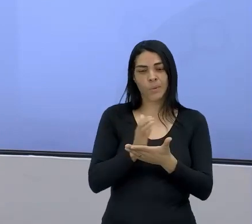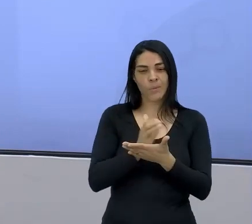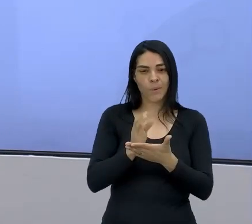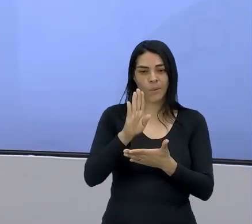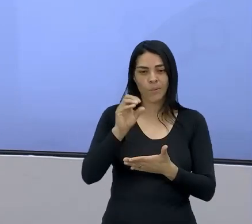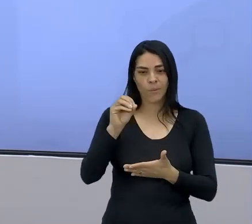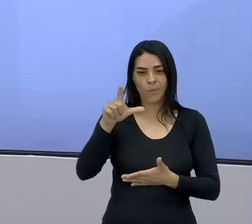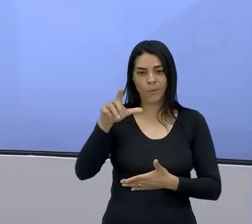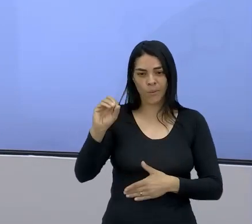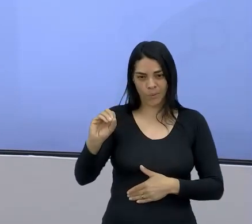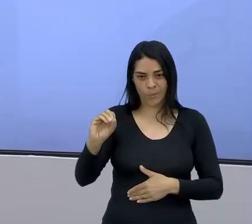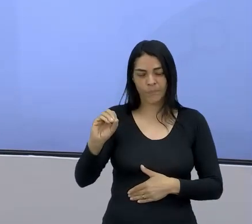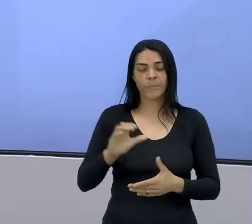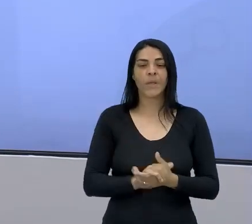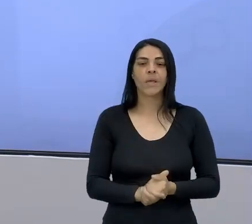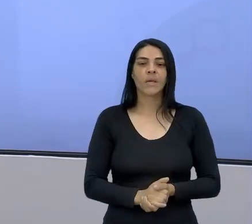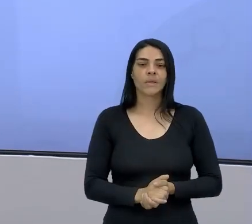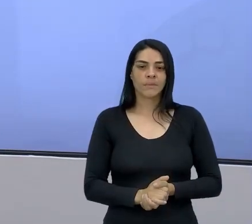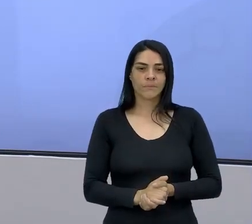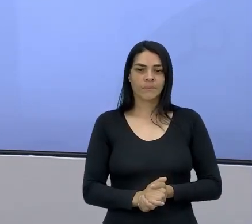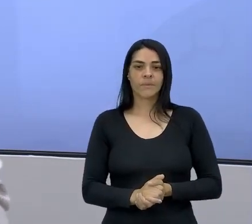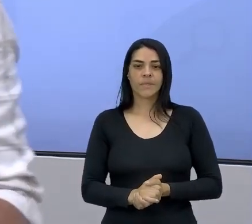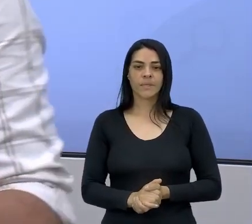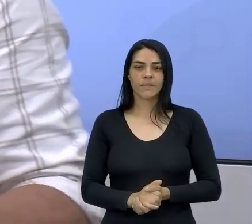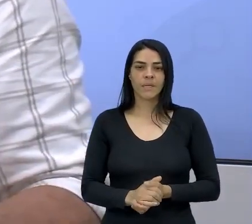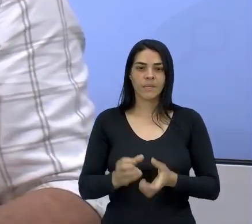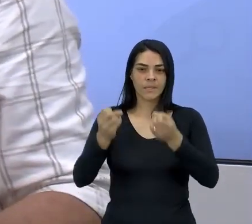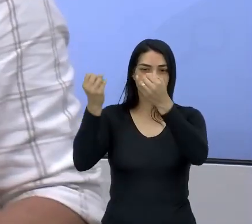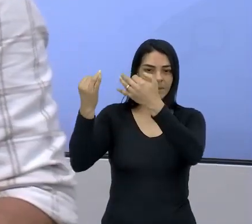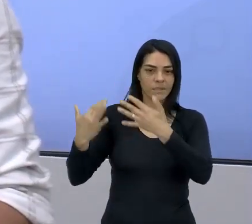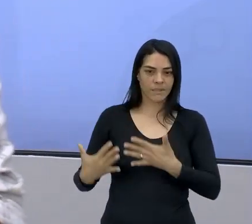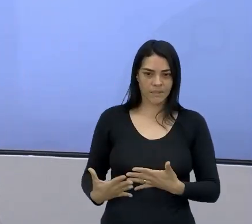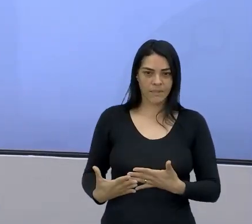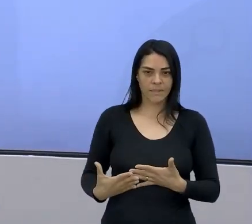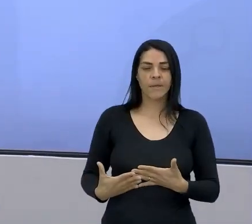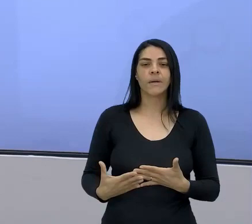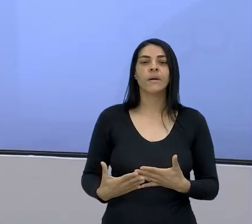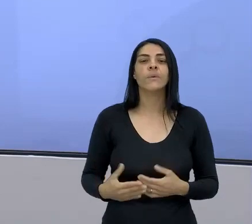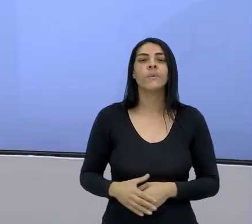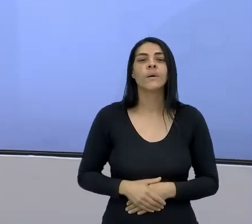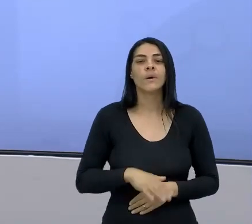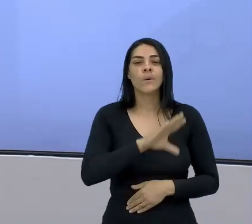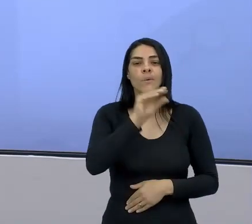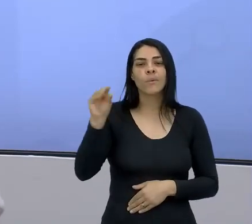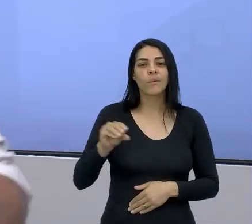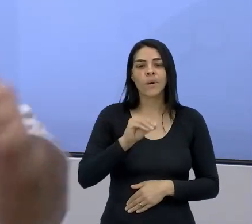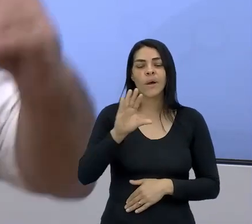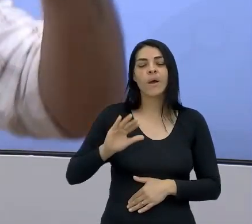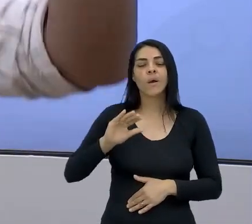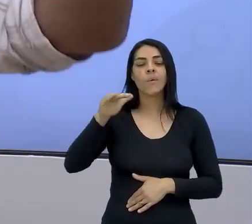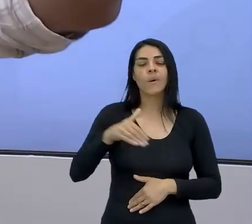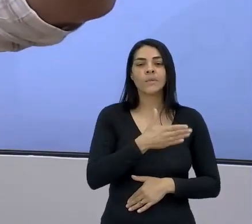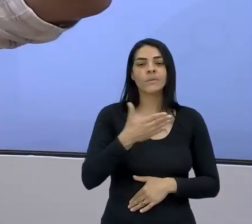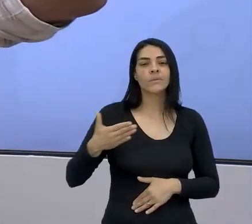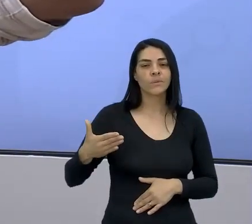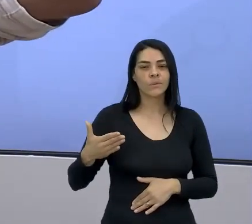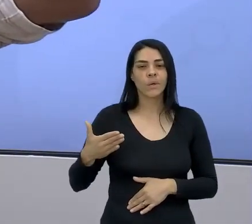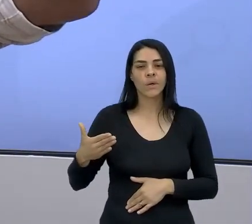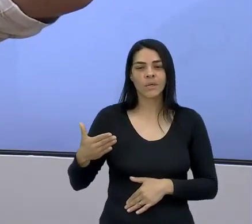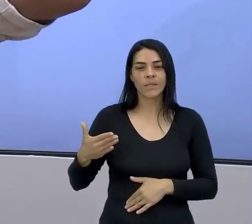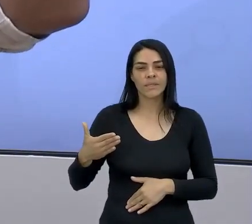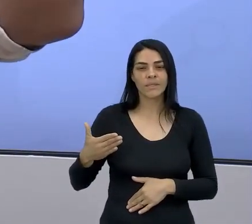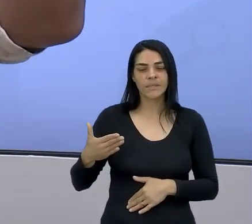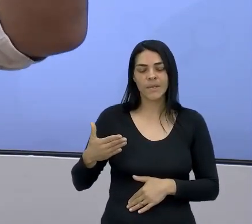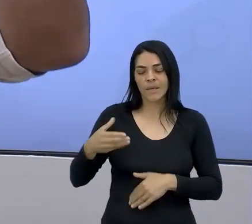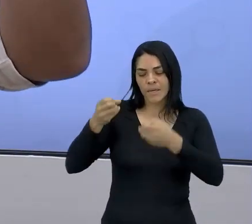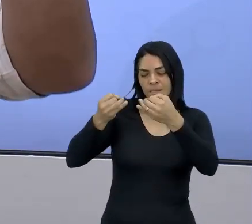a descrição narrativa. Vocês se lembram da descrição narrativa? A descrição narrativa é quando nós queremos